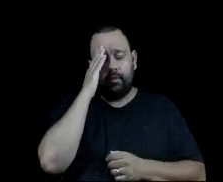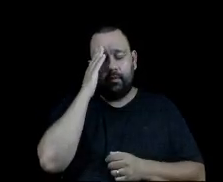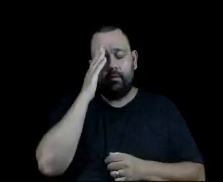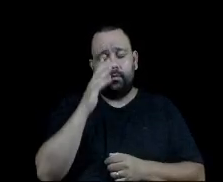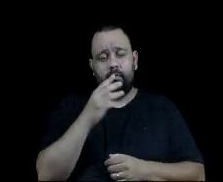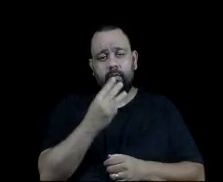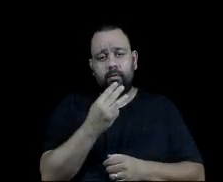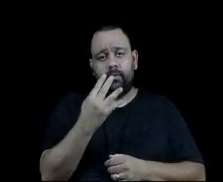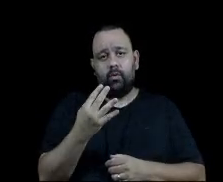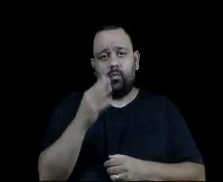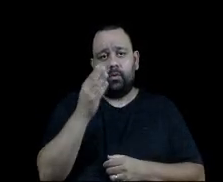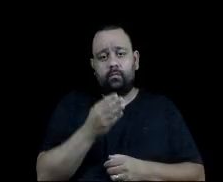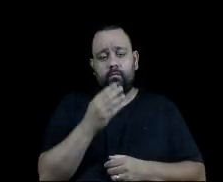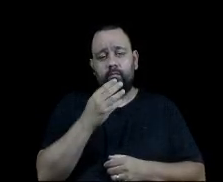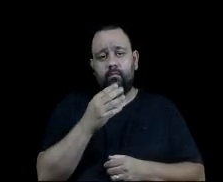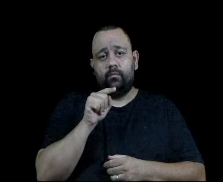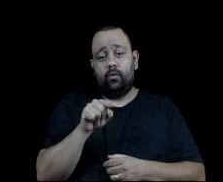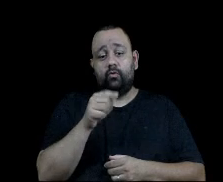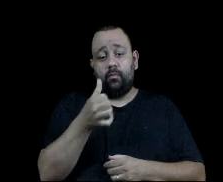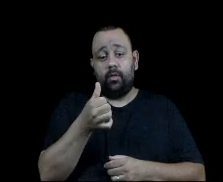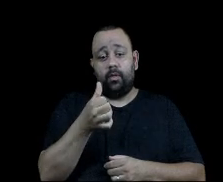uma queda no quadrimestre de